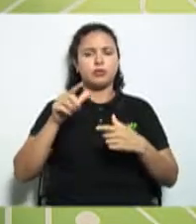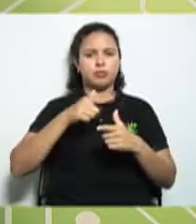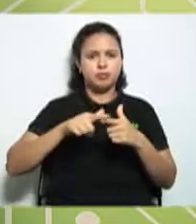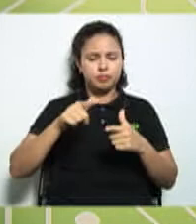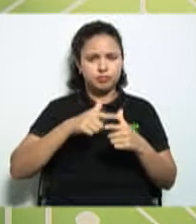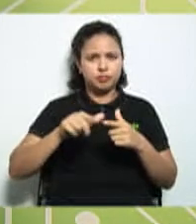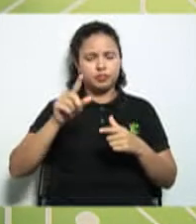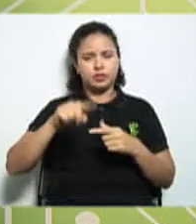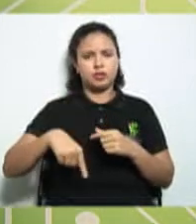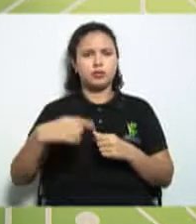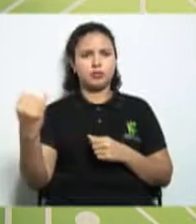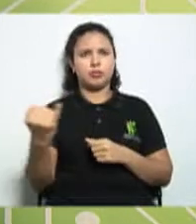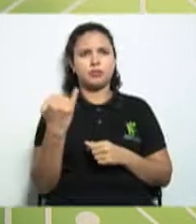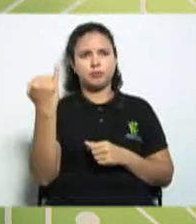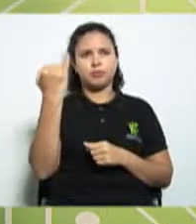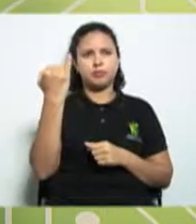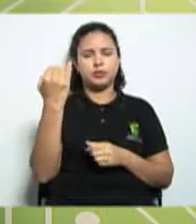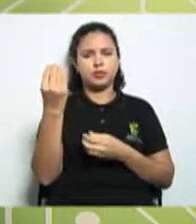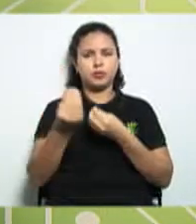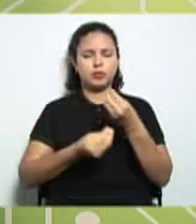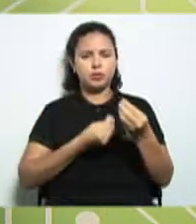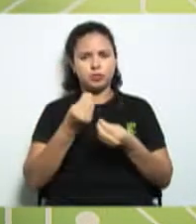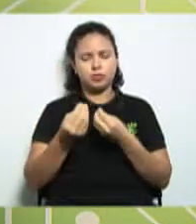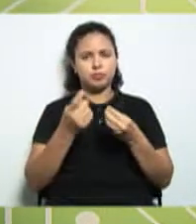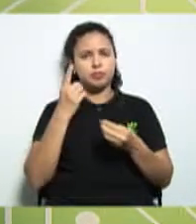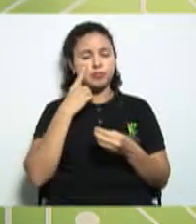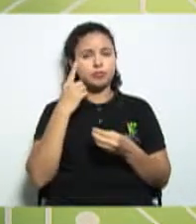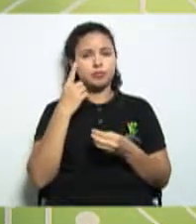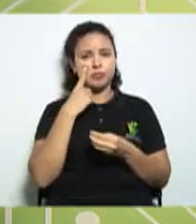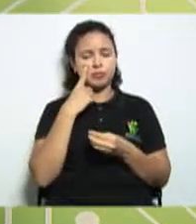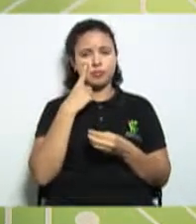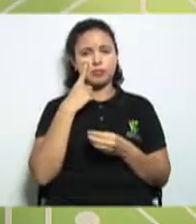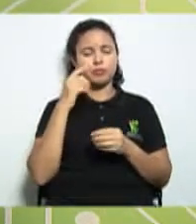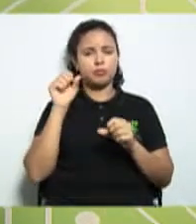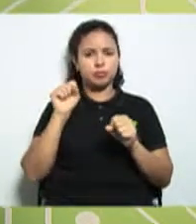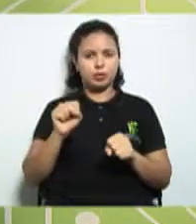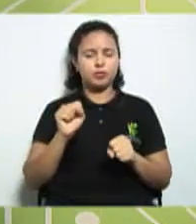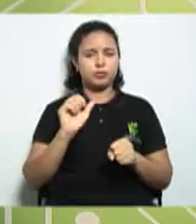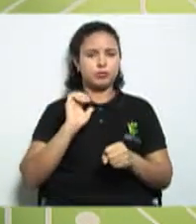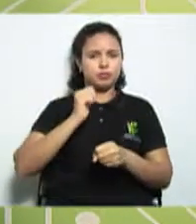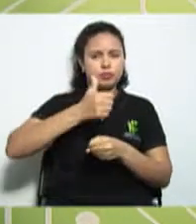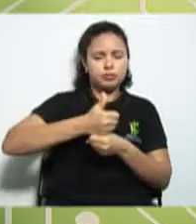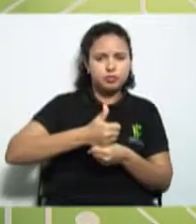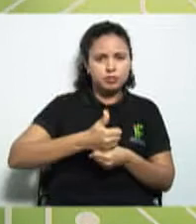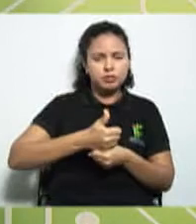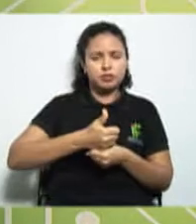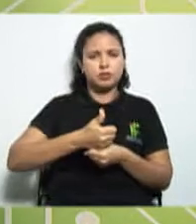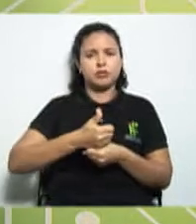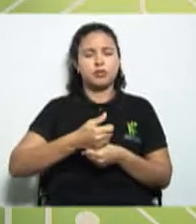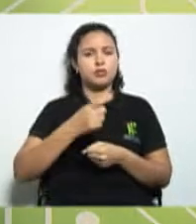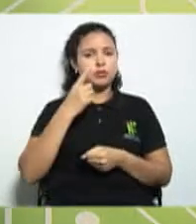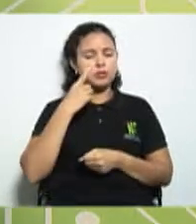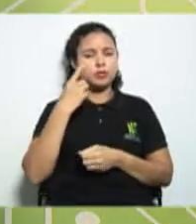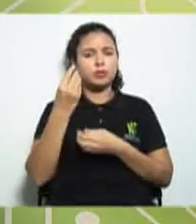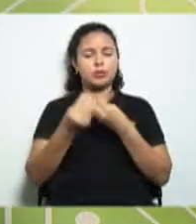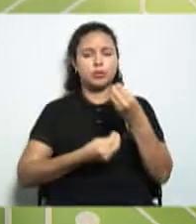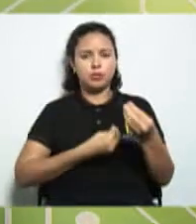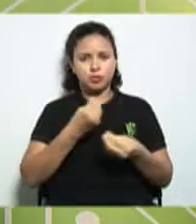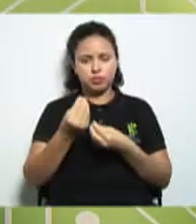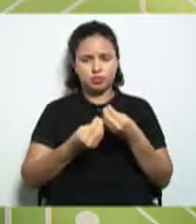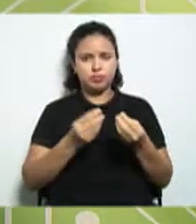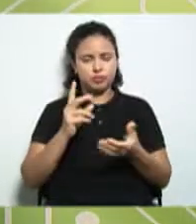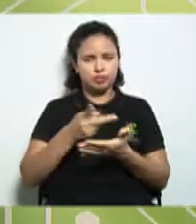tão importante. Como eu vi aí que ele pode ser substituído, então a gente vai ver como é que